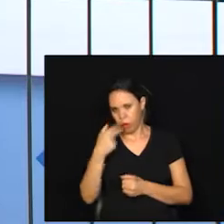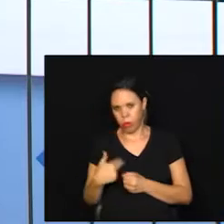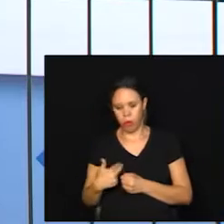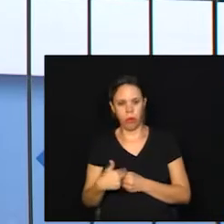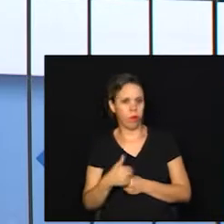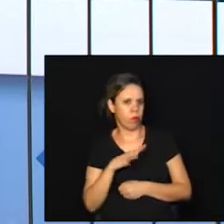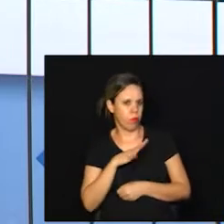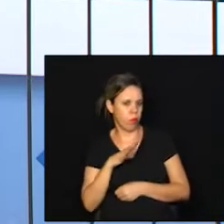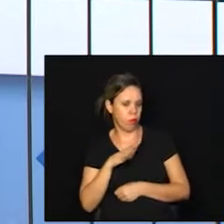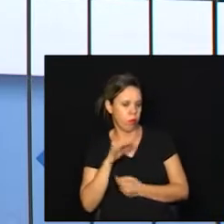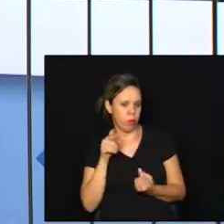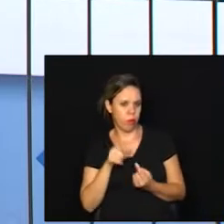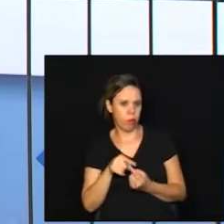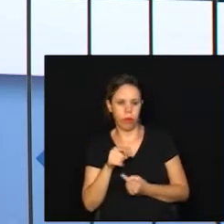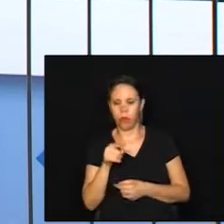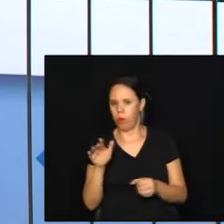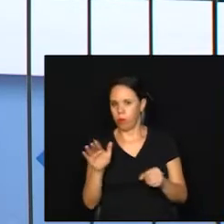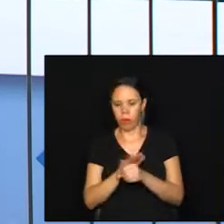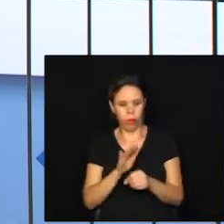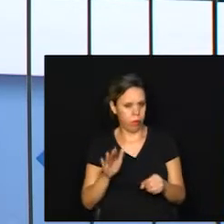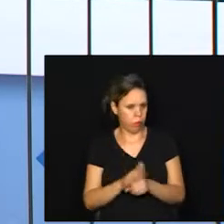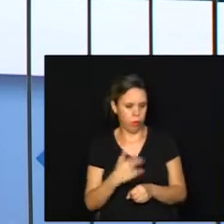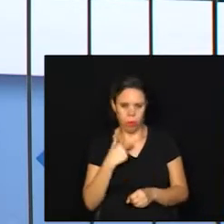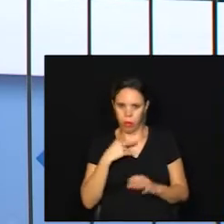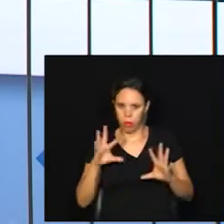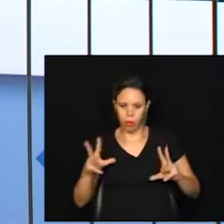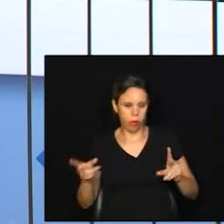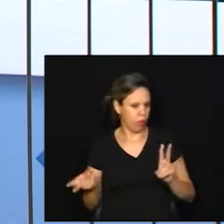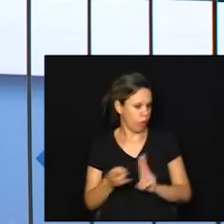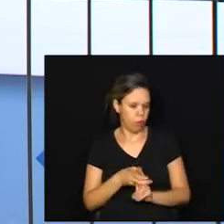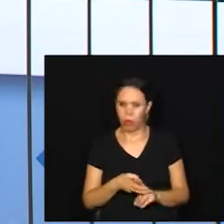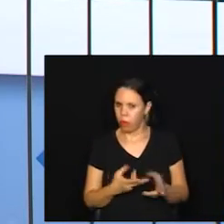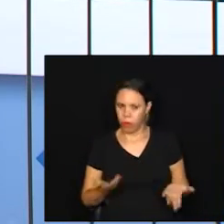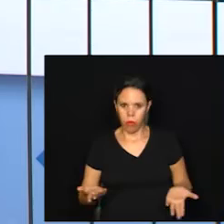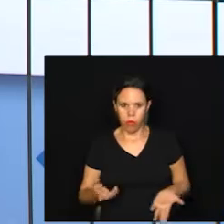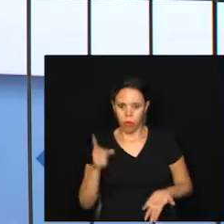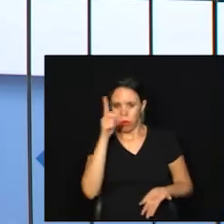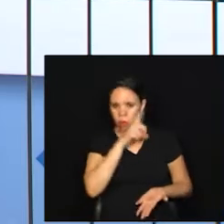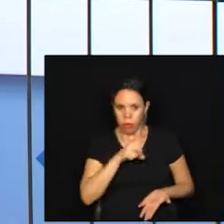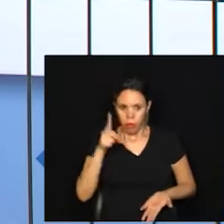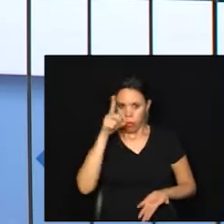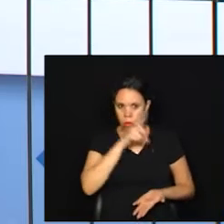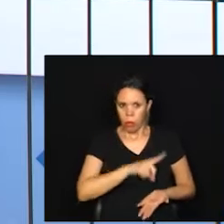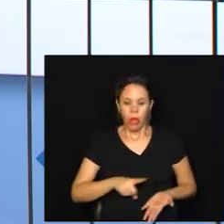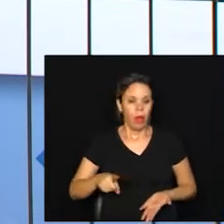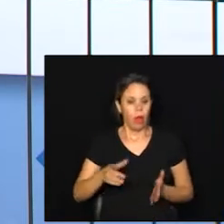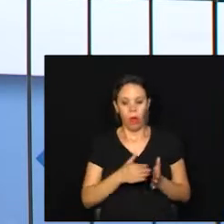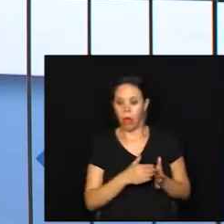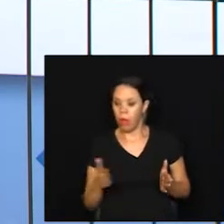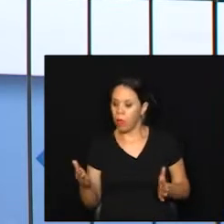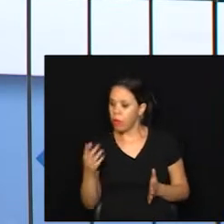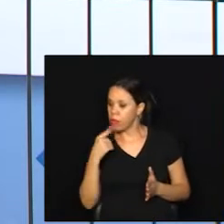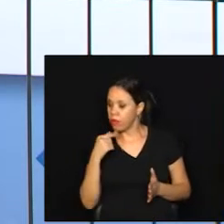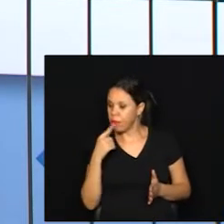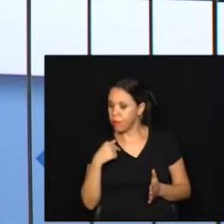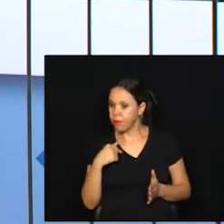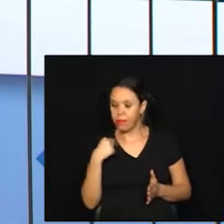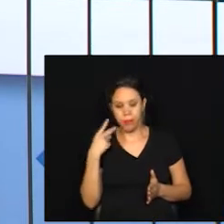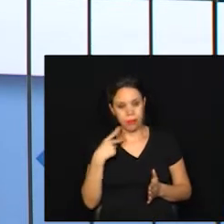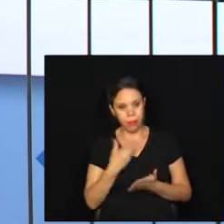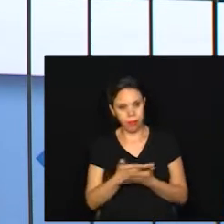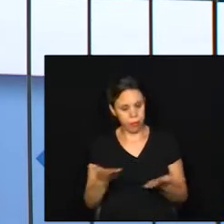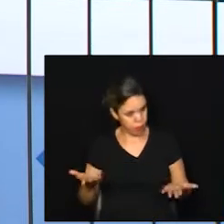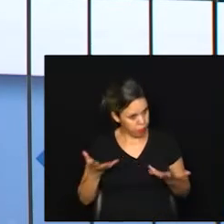A cidade atingiu 100% de ocupação no SUS municipal neste domingo, está na fase vermelha e os